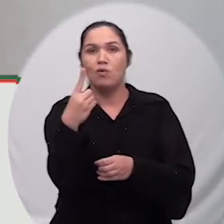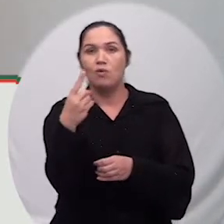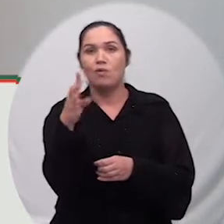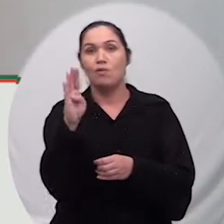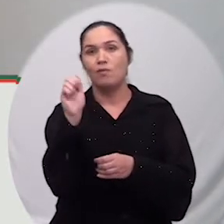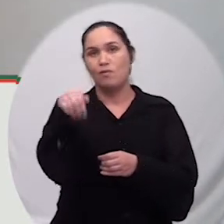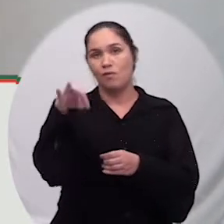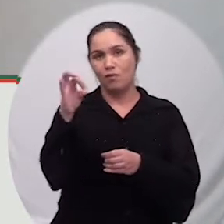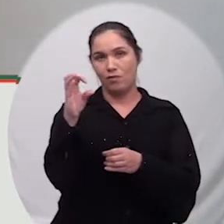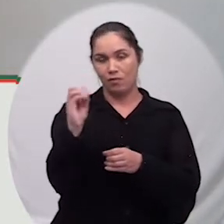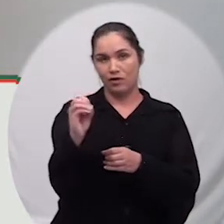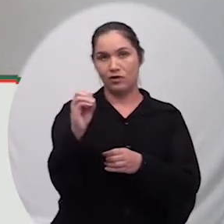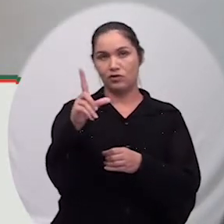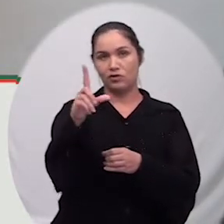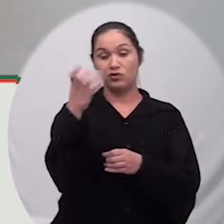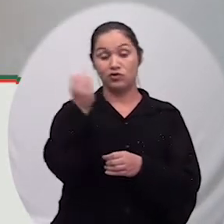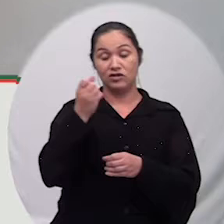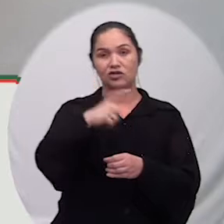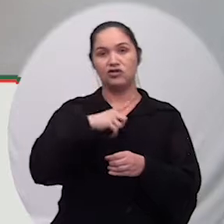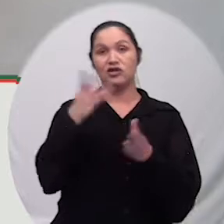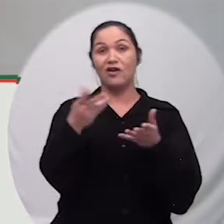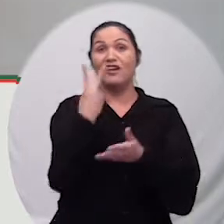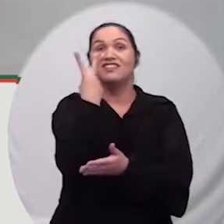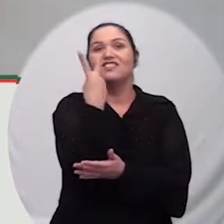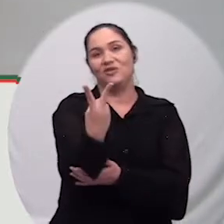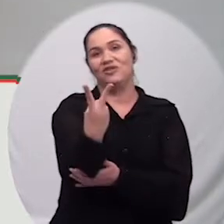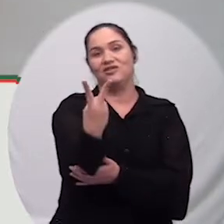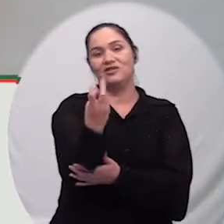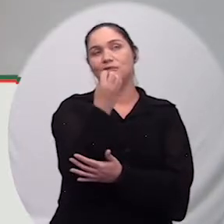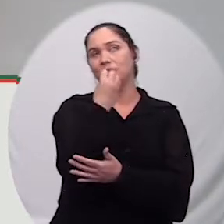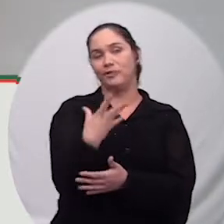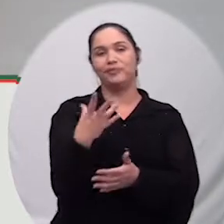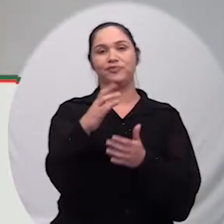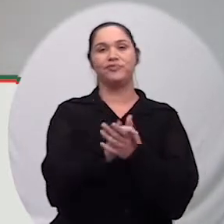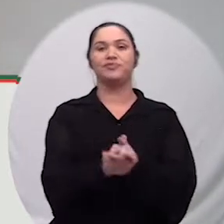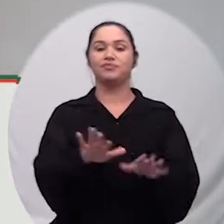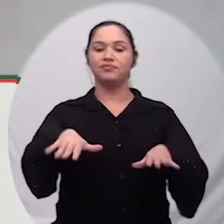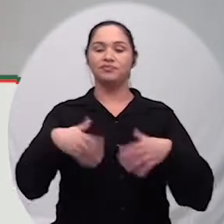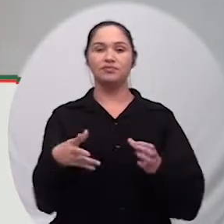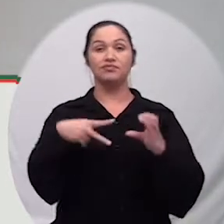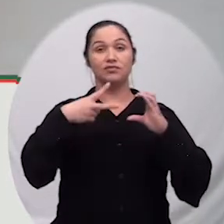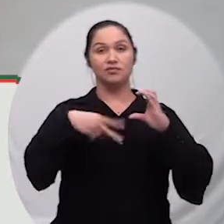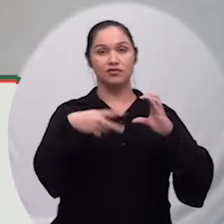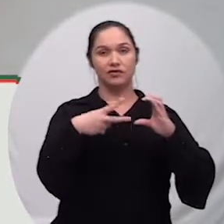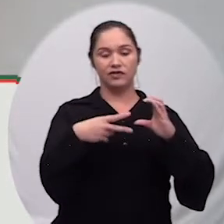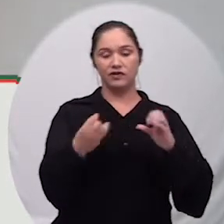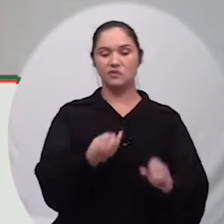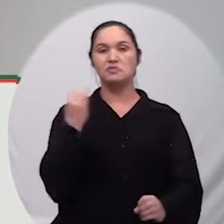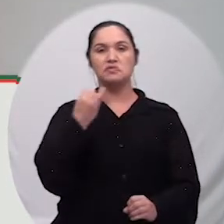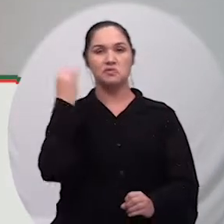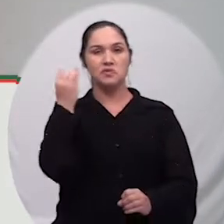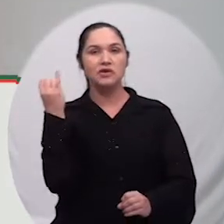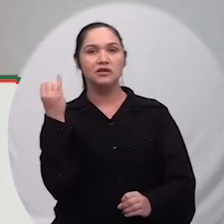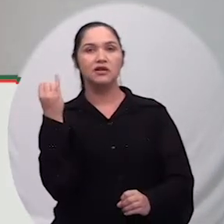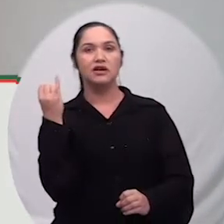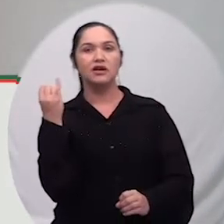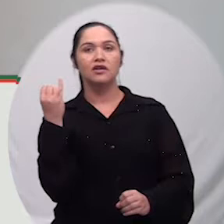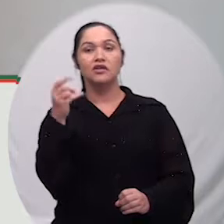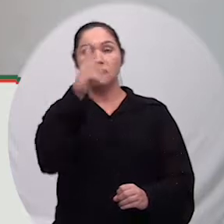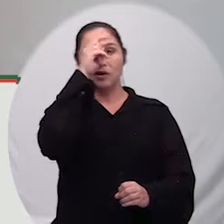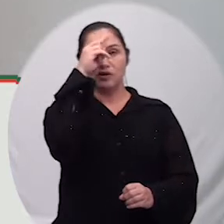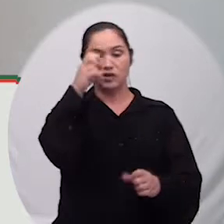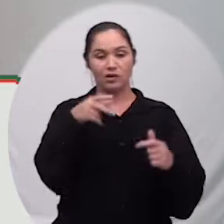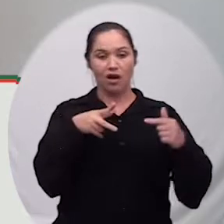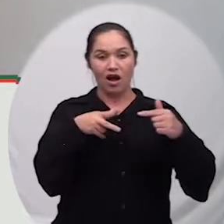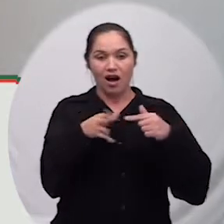no município de Criciúma, no Hospital Materno Infantil. A Câmara de Vereadores foi extremamente importante nesse processo, sempre sendo